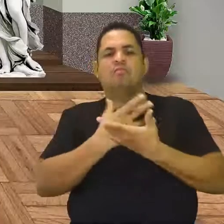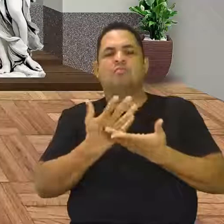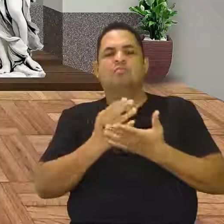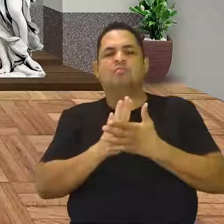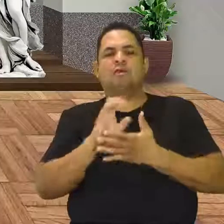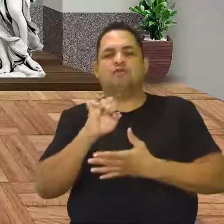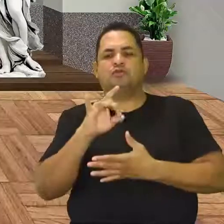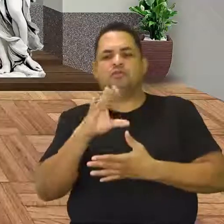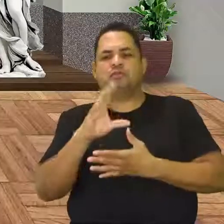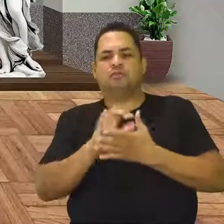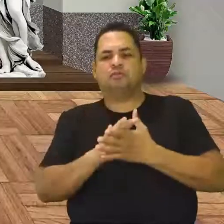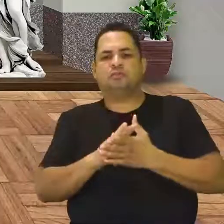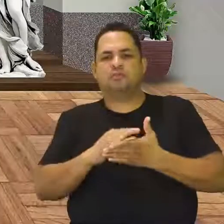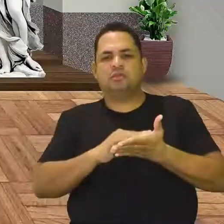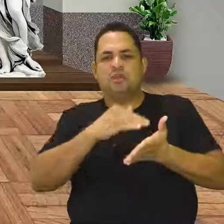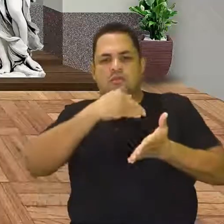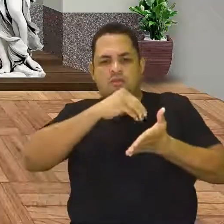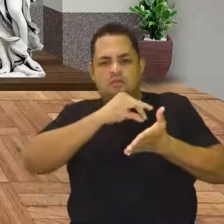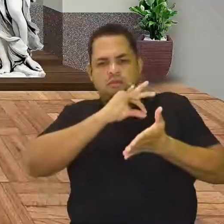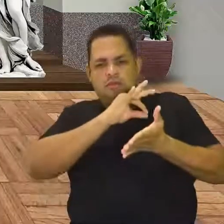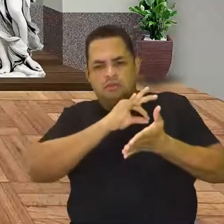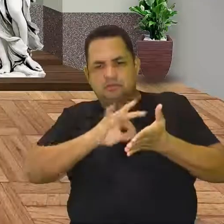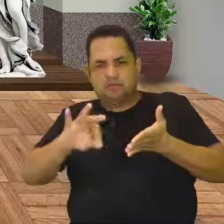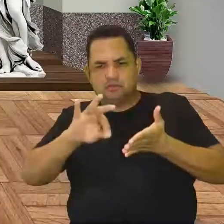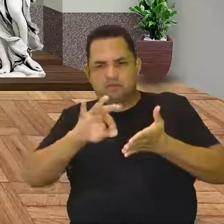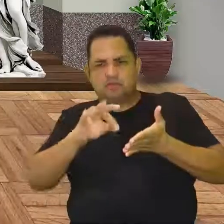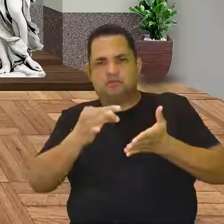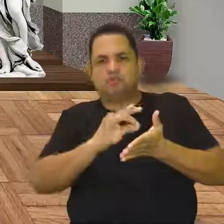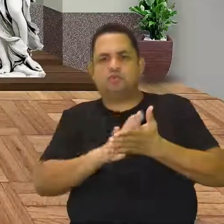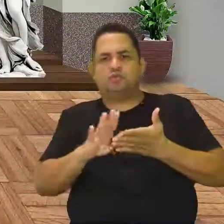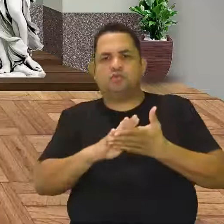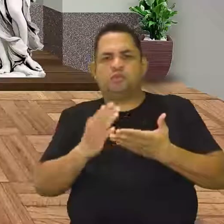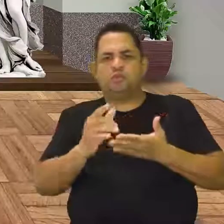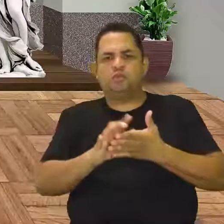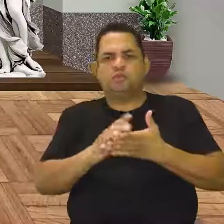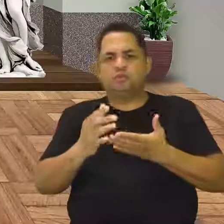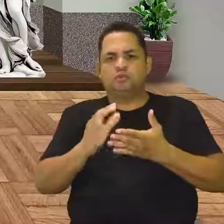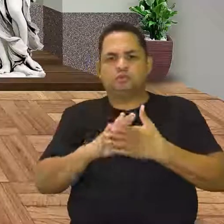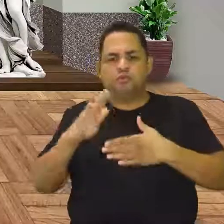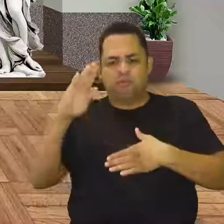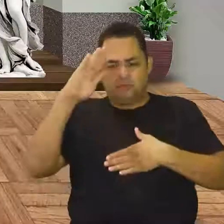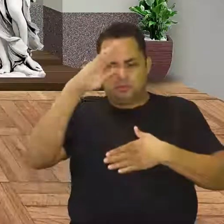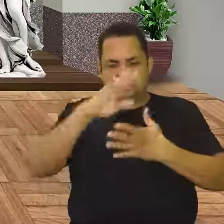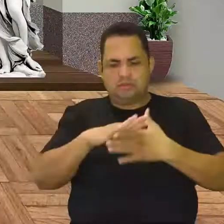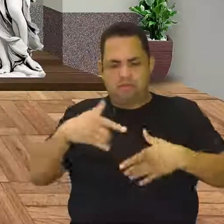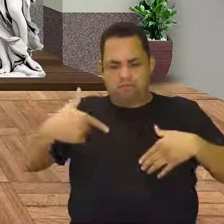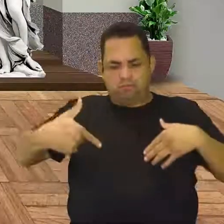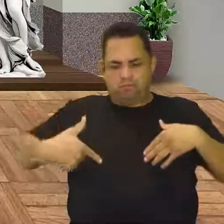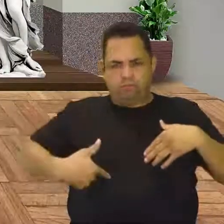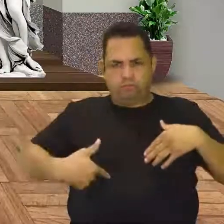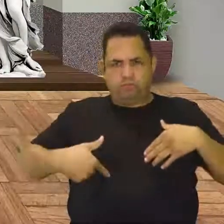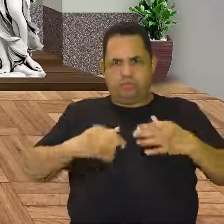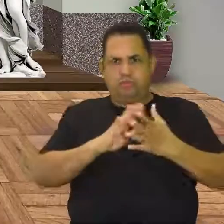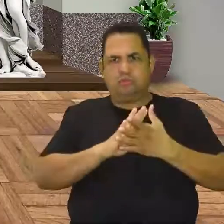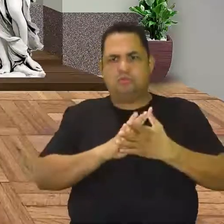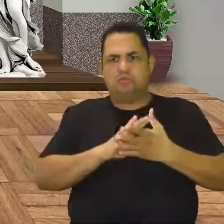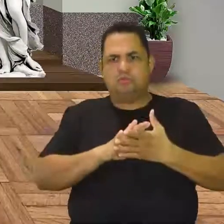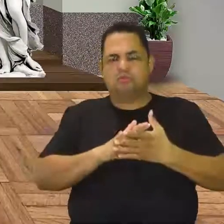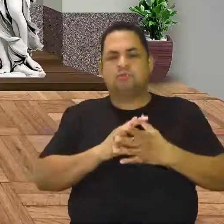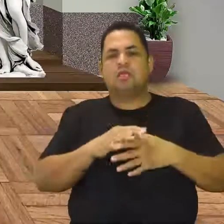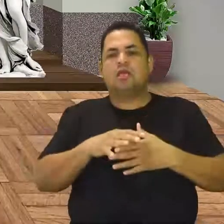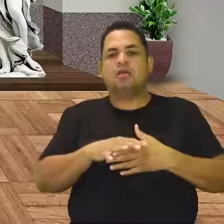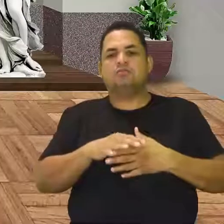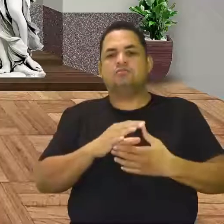se alistou no exército alemão, lutou na Primeira Guerra Mundial, levou um tiro no abdômen, ganhou a Cruz de Ferro,